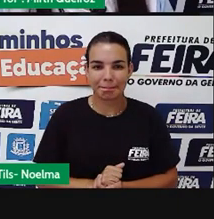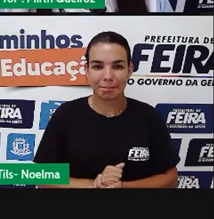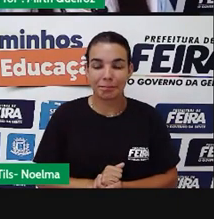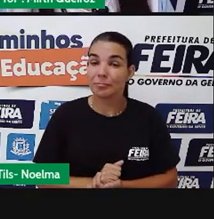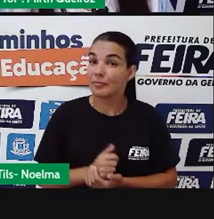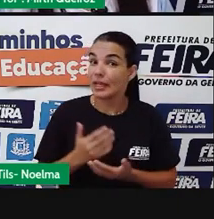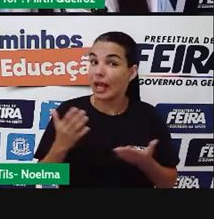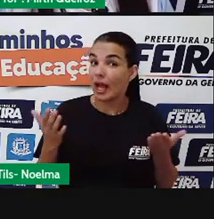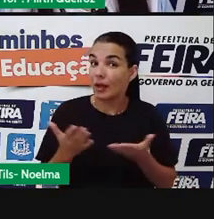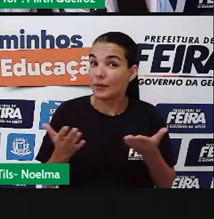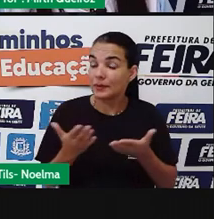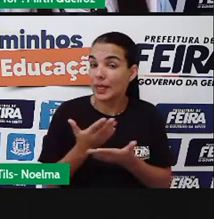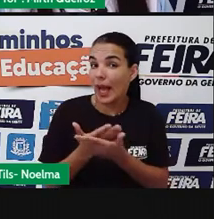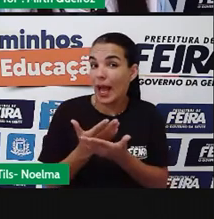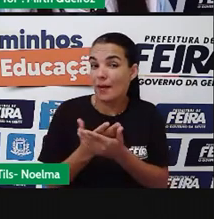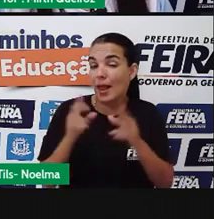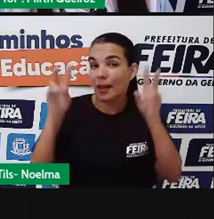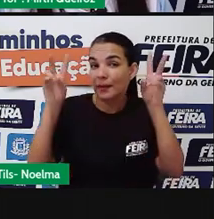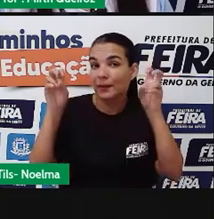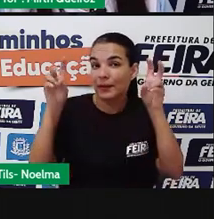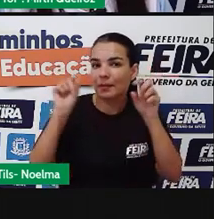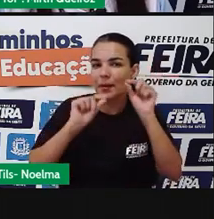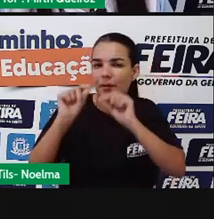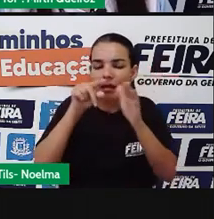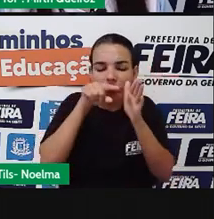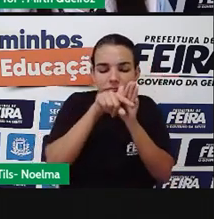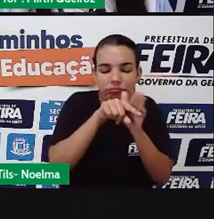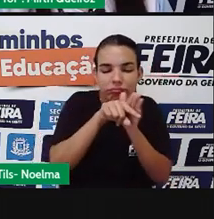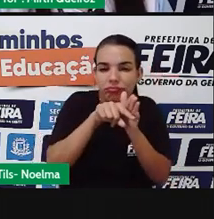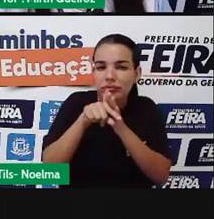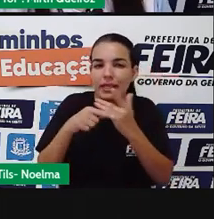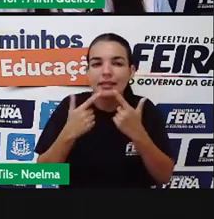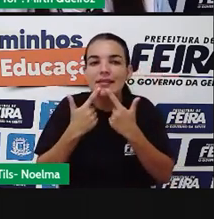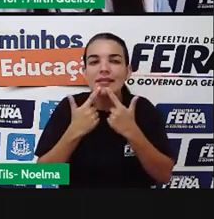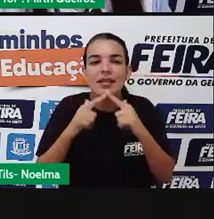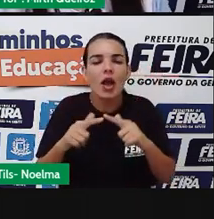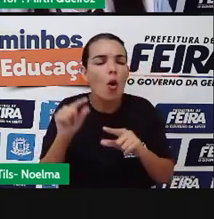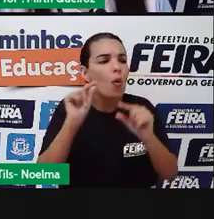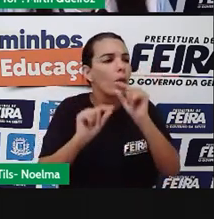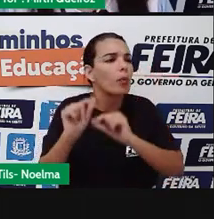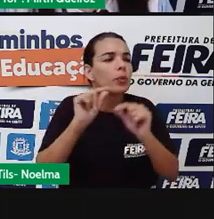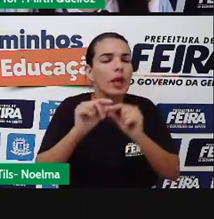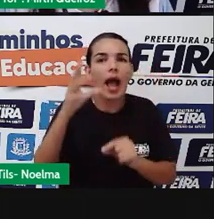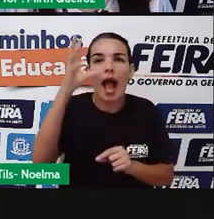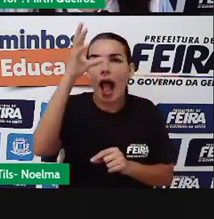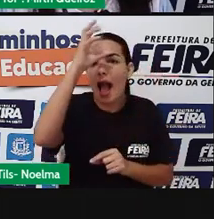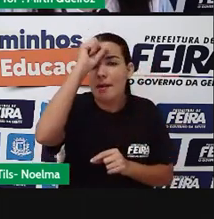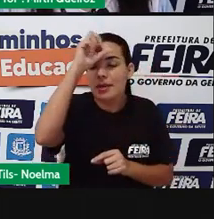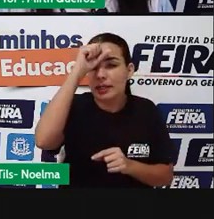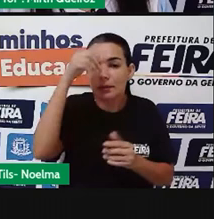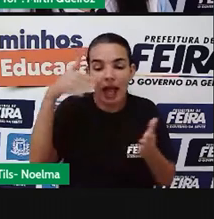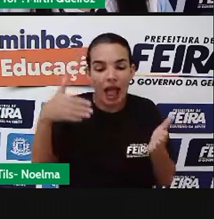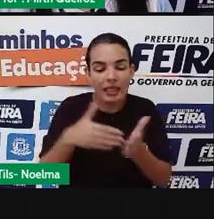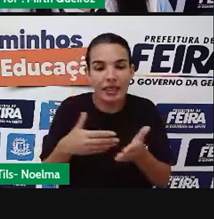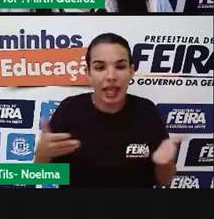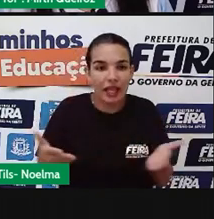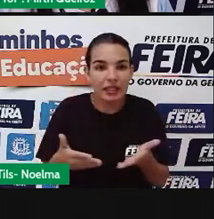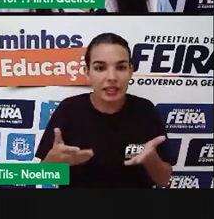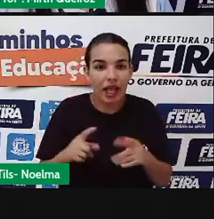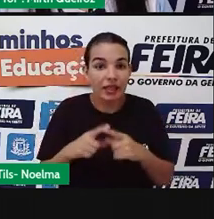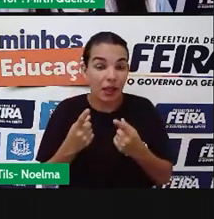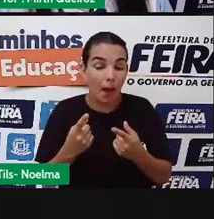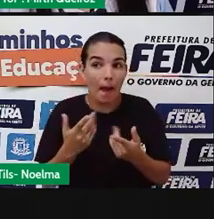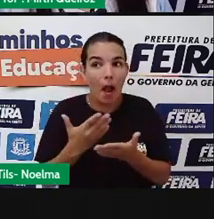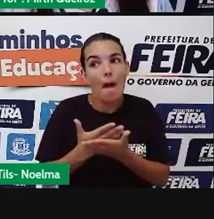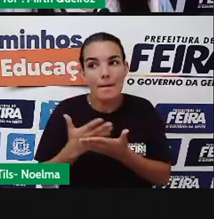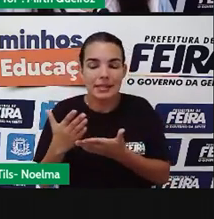Na aula de hoje, nós falaremos sobre a análise linguística, o que, aprendemos até aqui. E para começar,